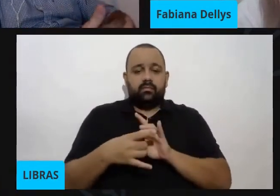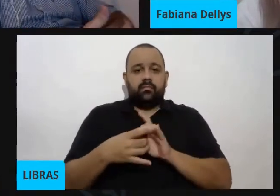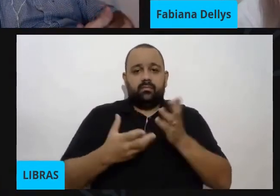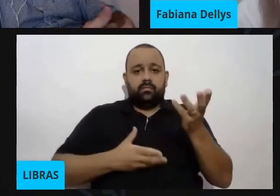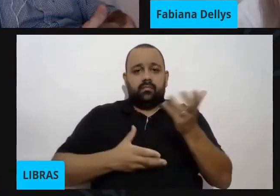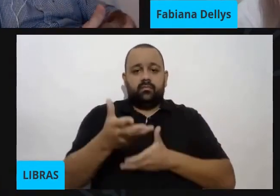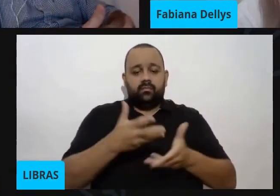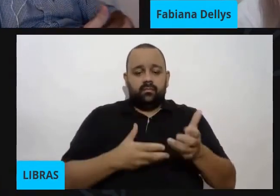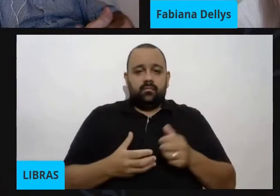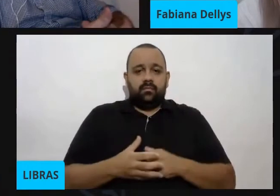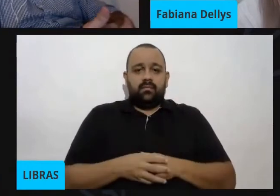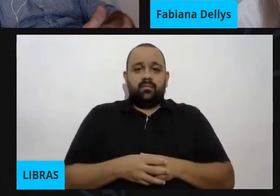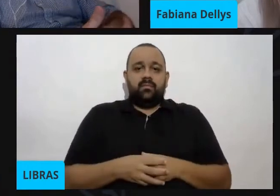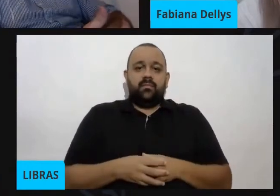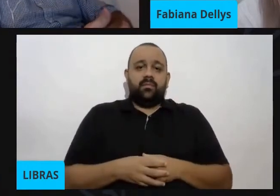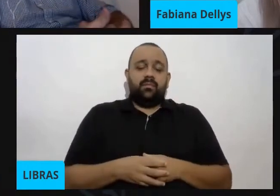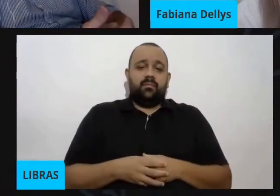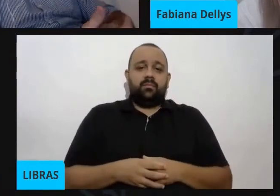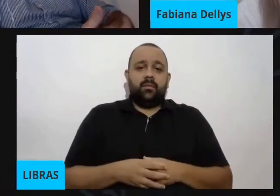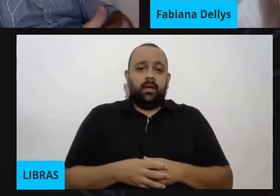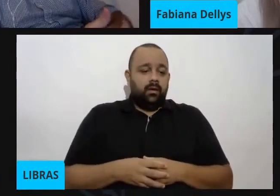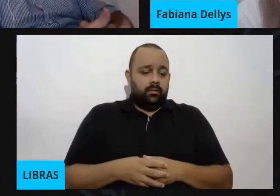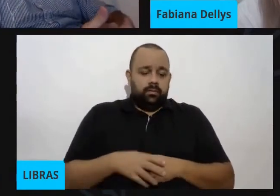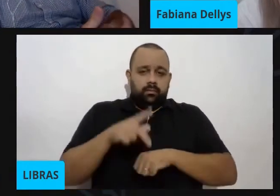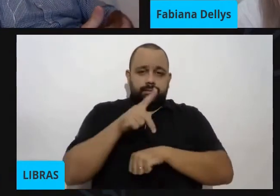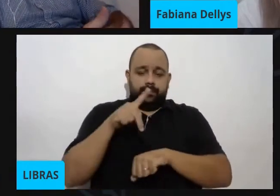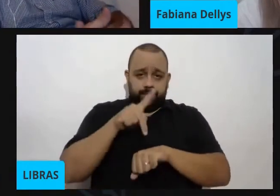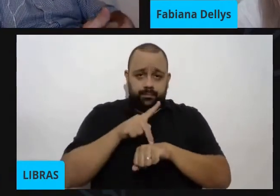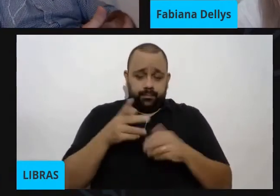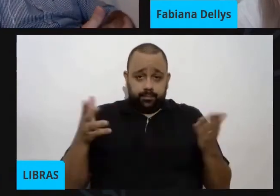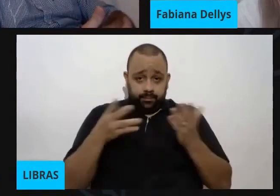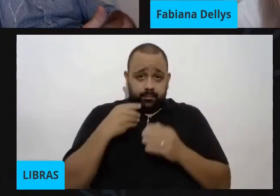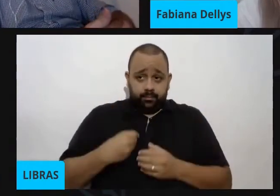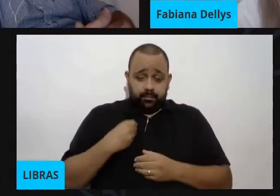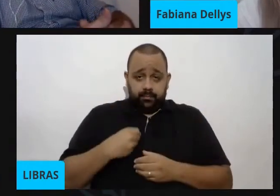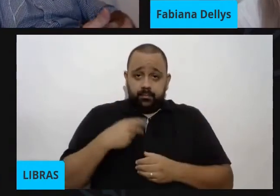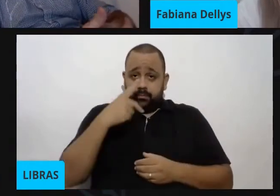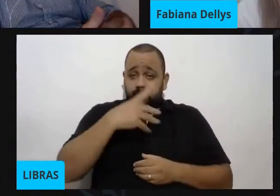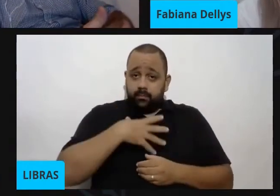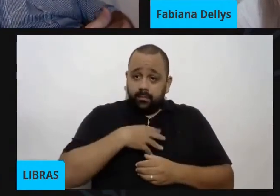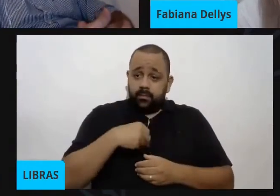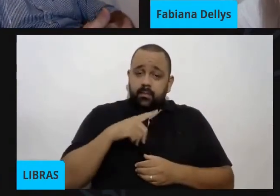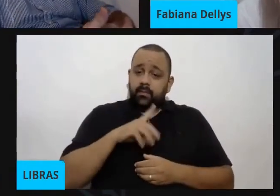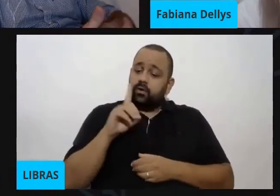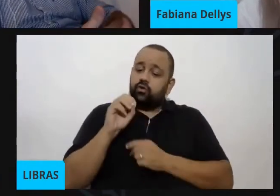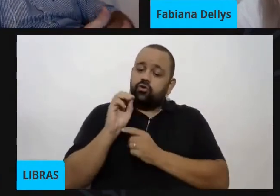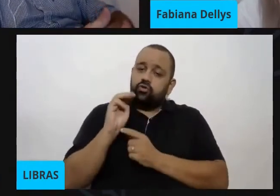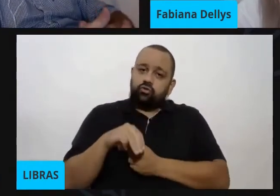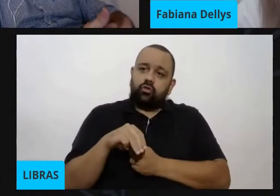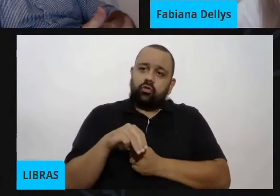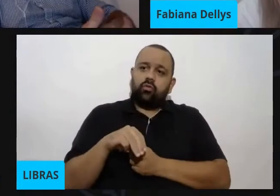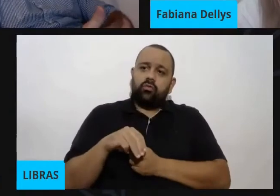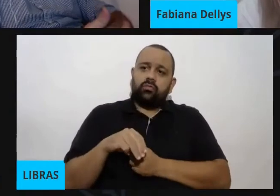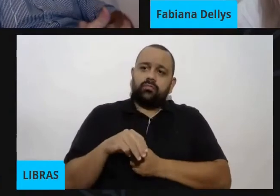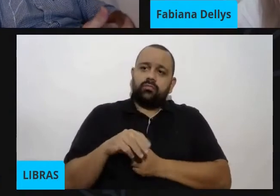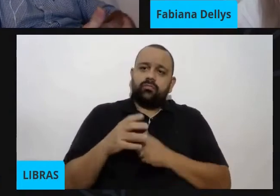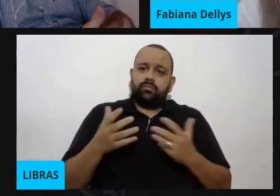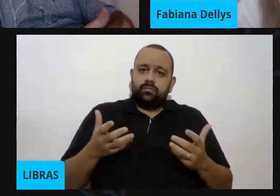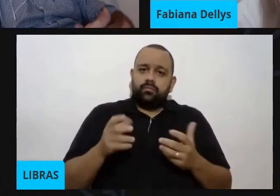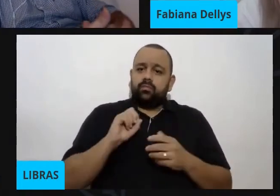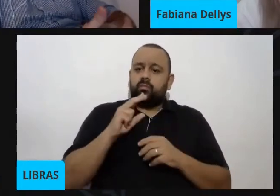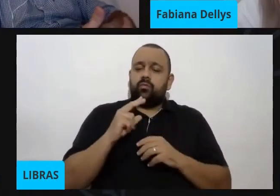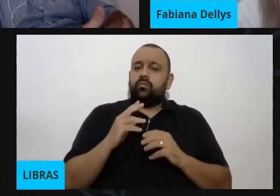pedagógica. No país que a gente vive hoje, ou seu filho tem um dom, o que é muito raro, ou ele